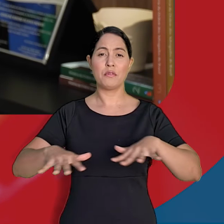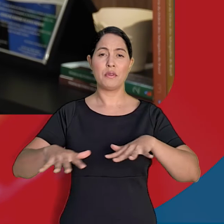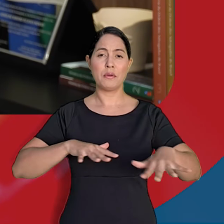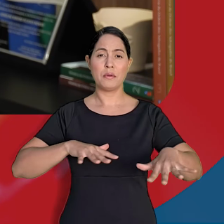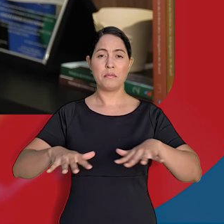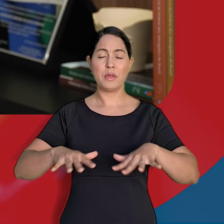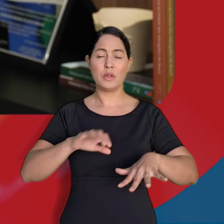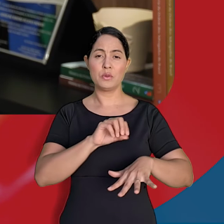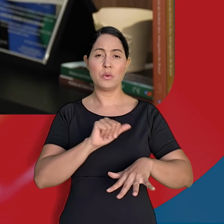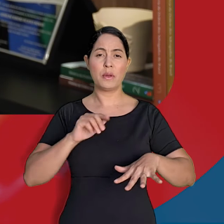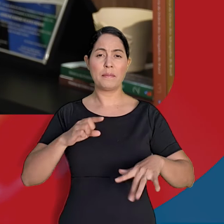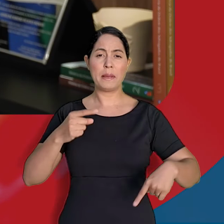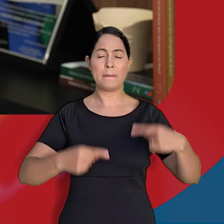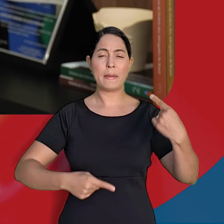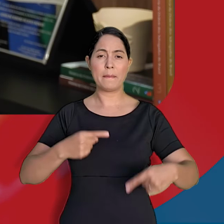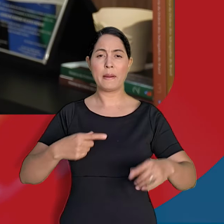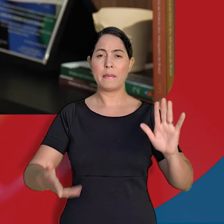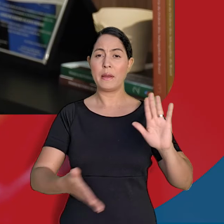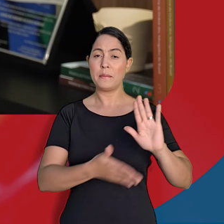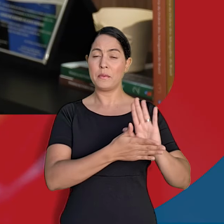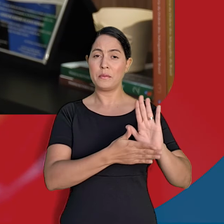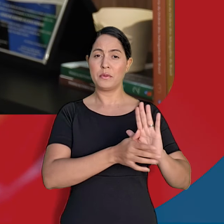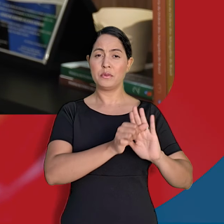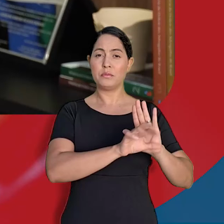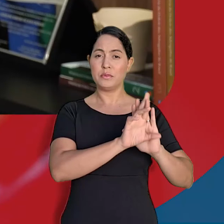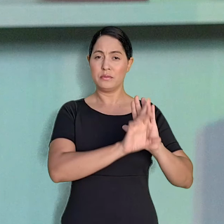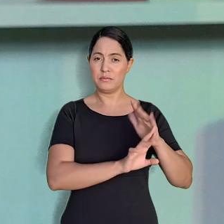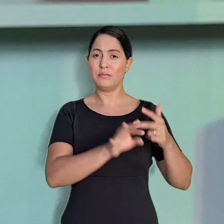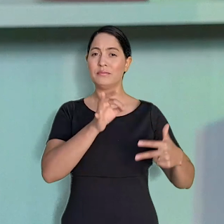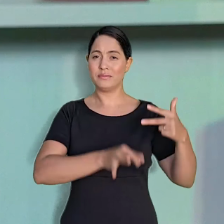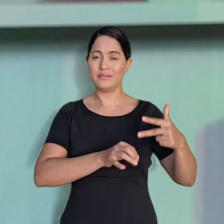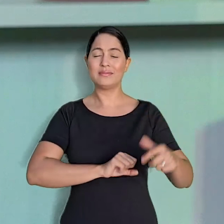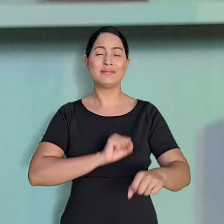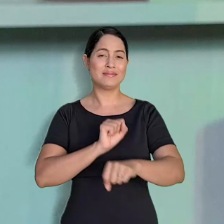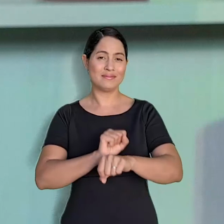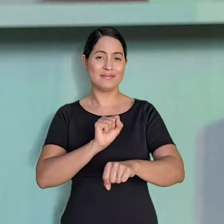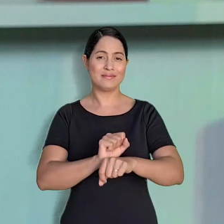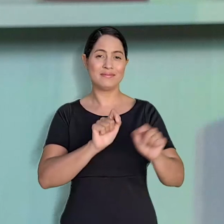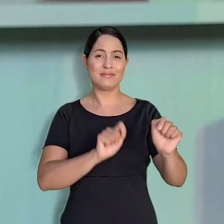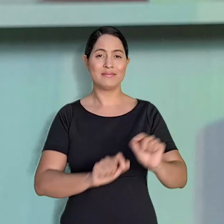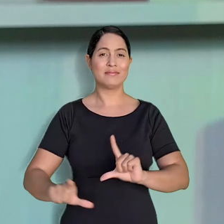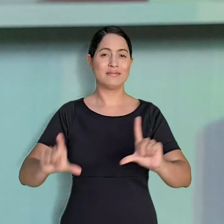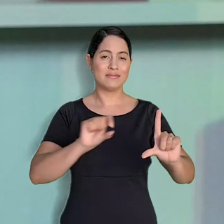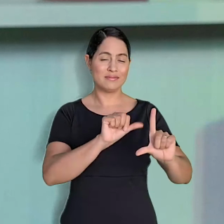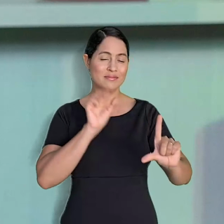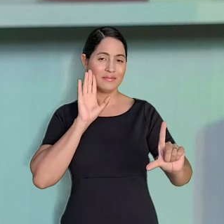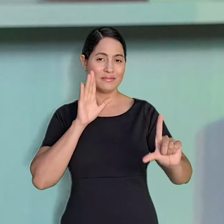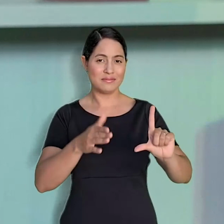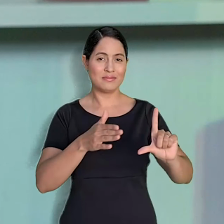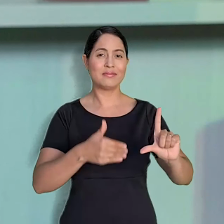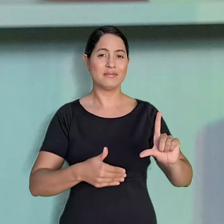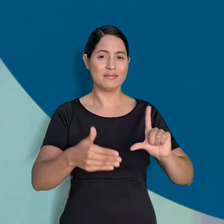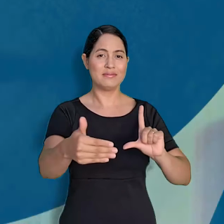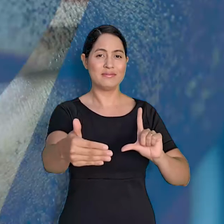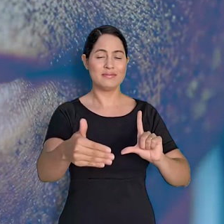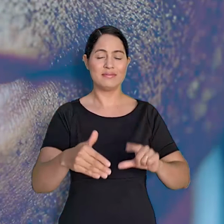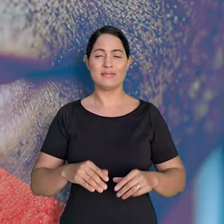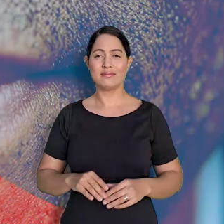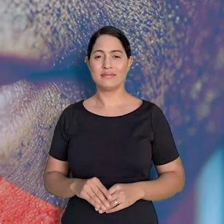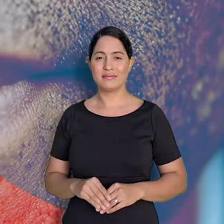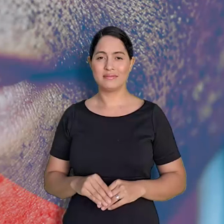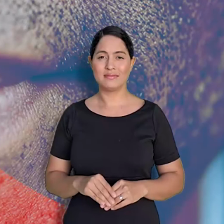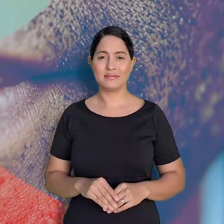OAB para debater propostas de reforma do Judiciário. Não saia daí. Pela Ordem, está começando.